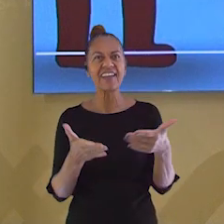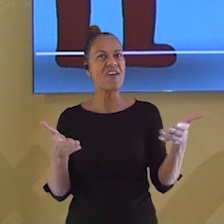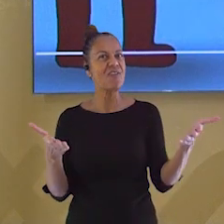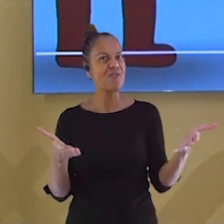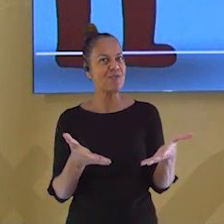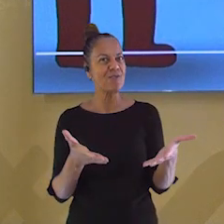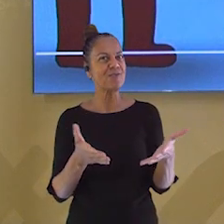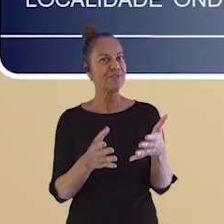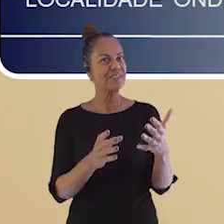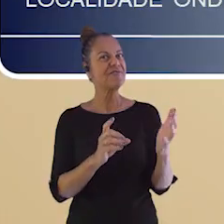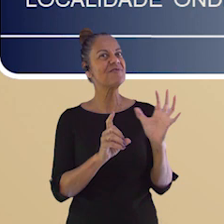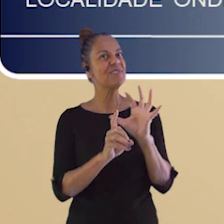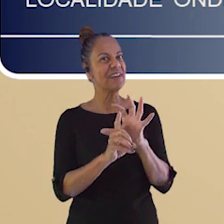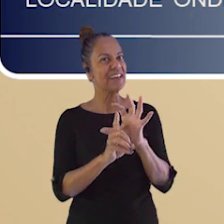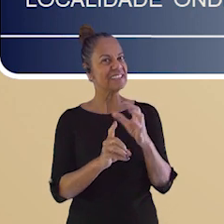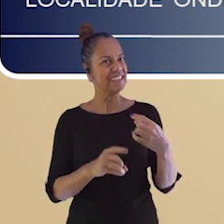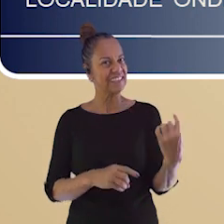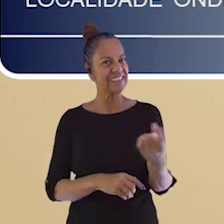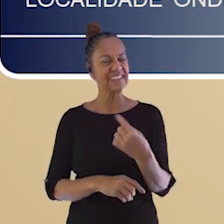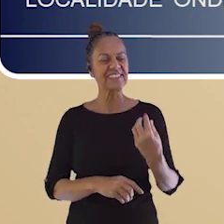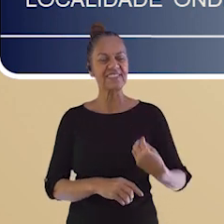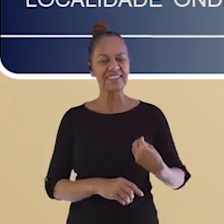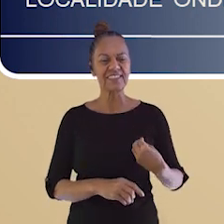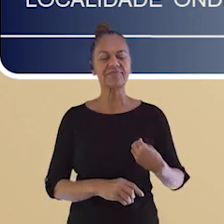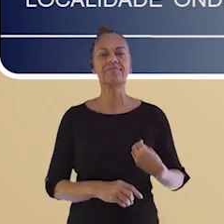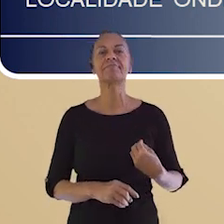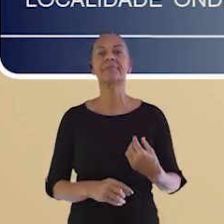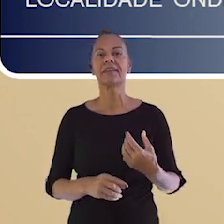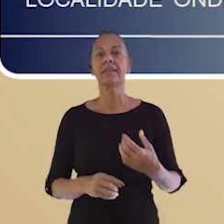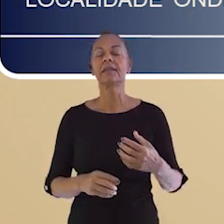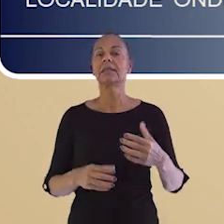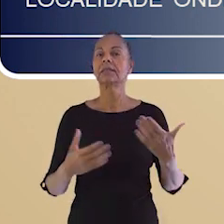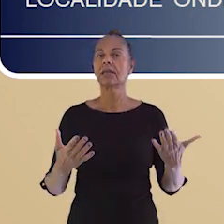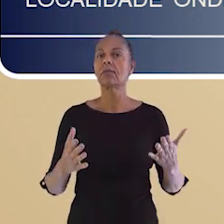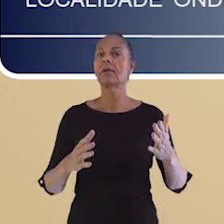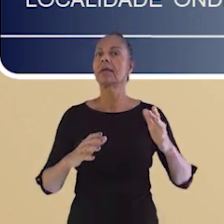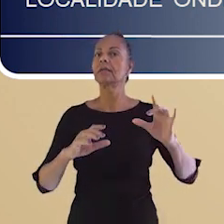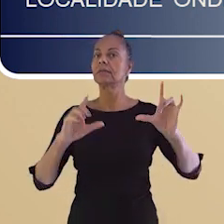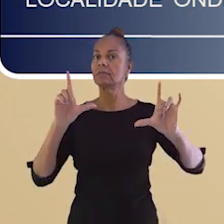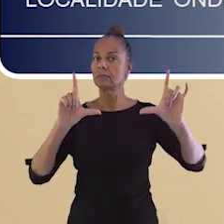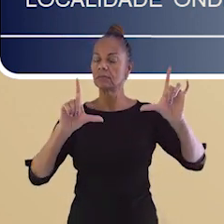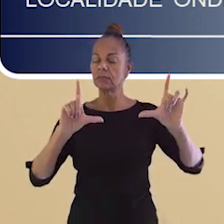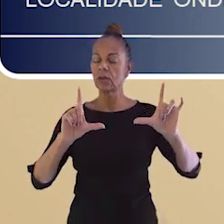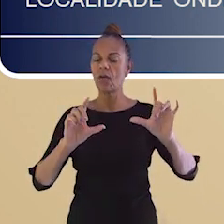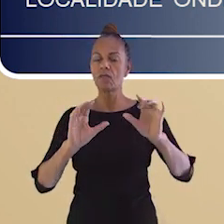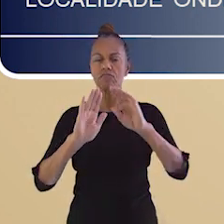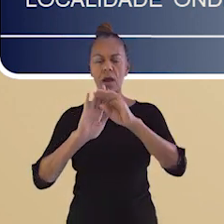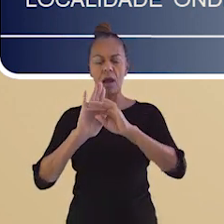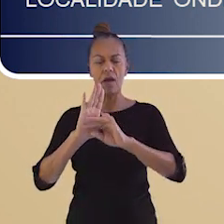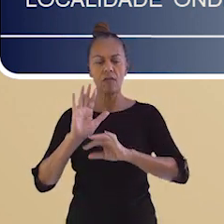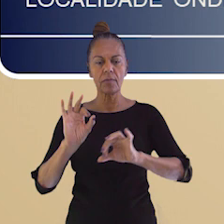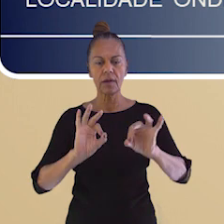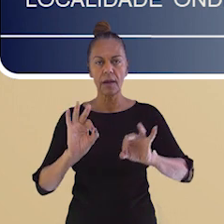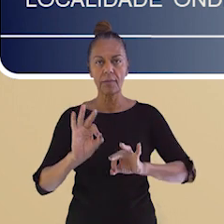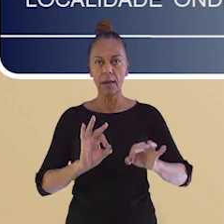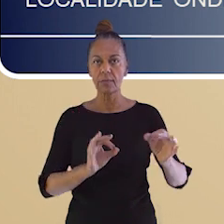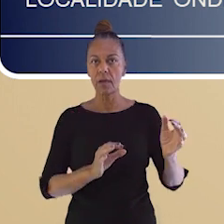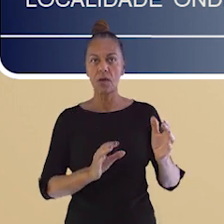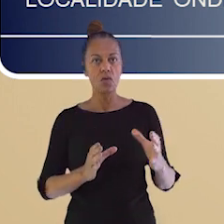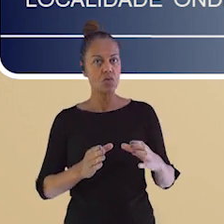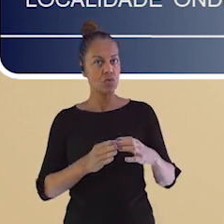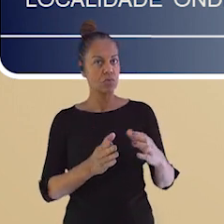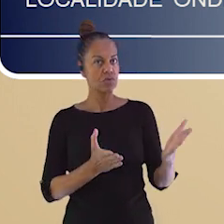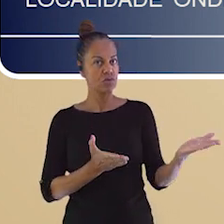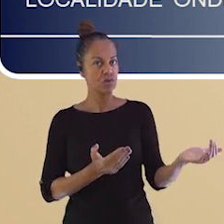teremos hoje? Esse programa foi planejado para a educação de jovens e adultos. O eixo temático dessa semana